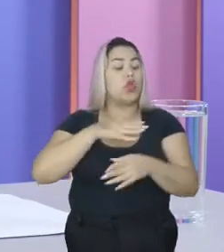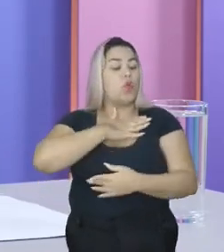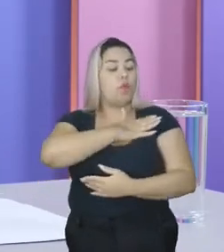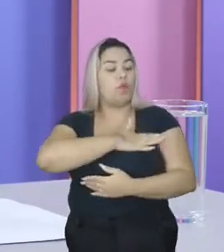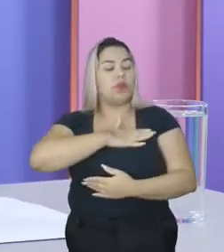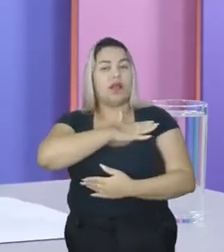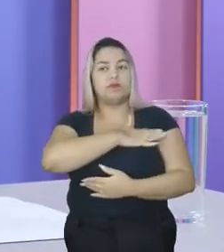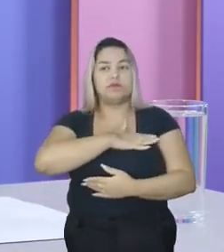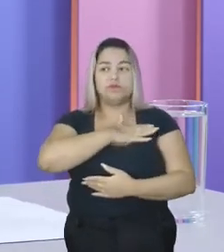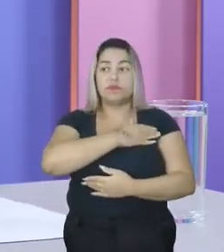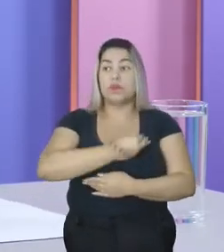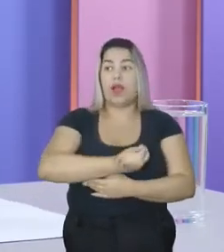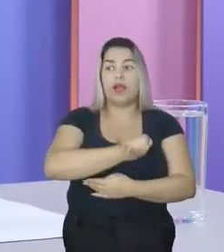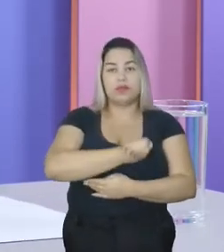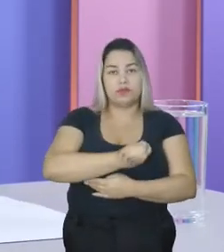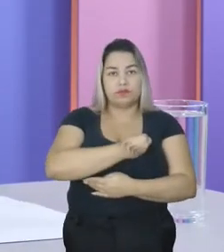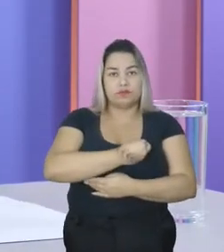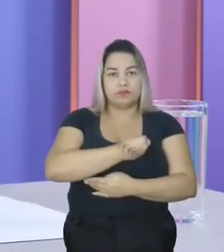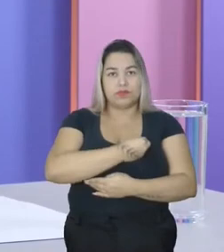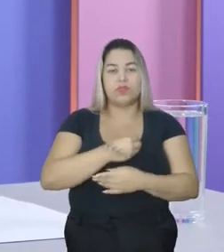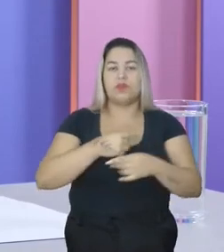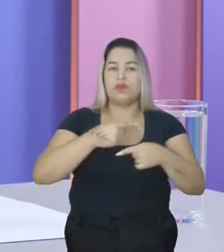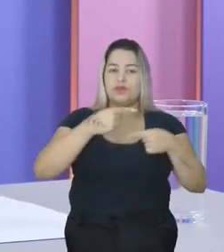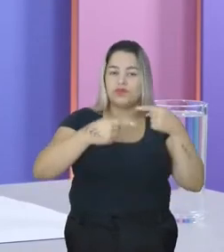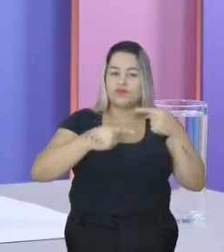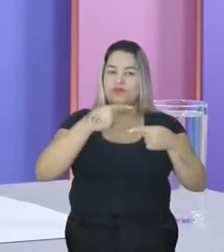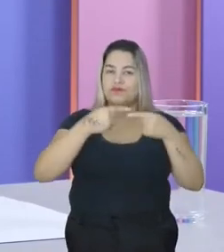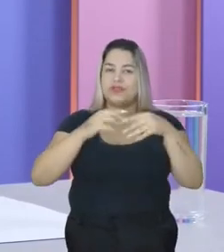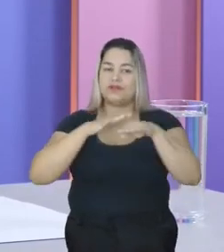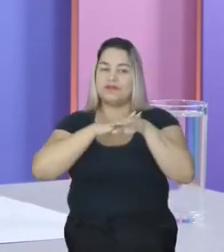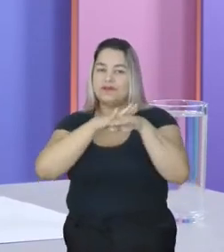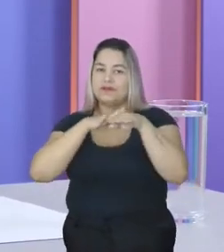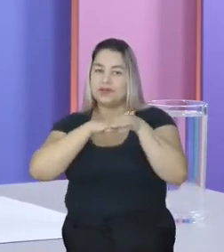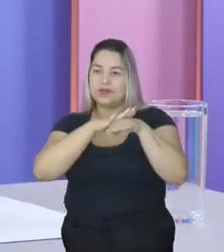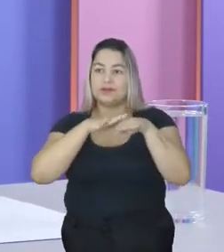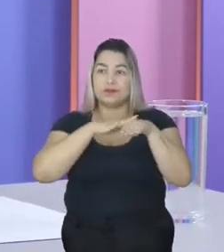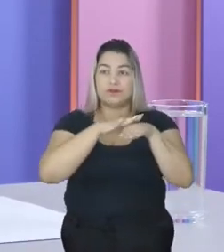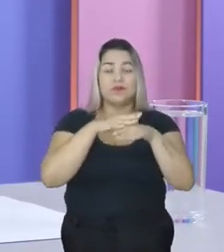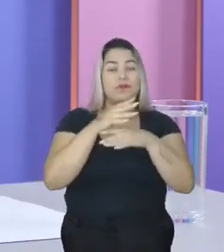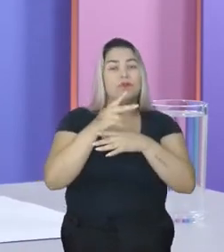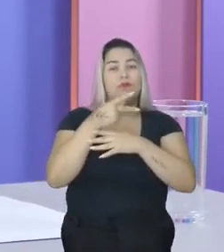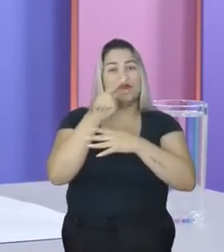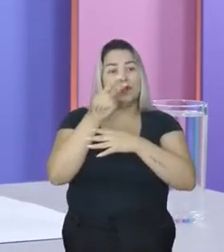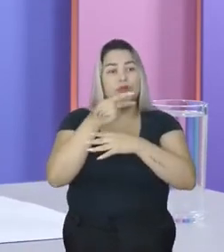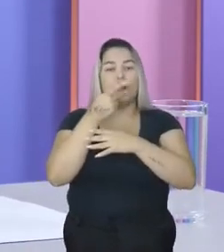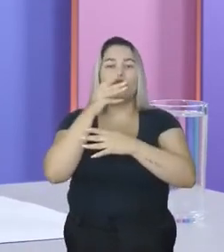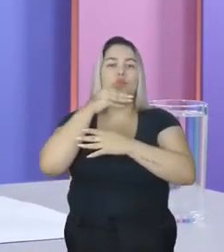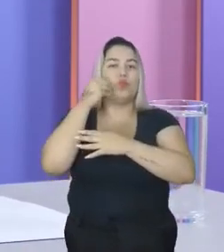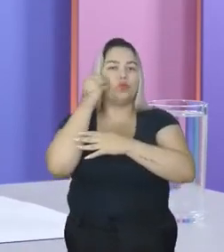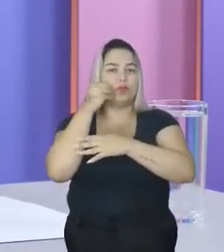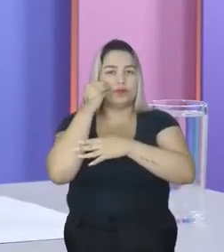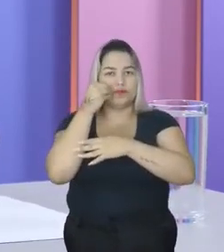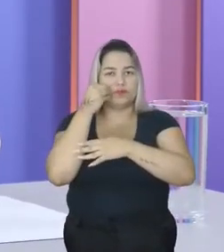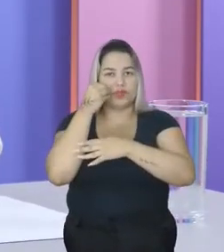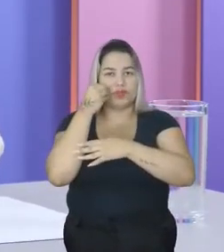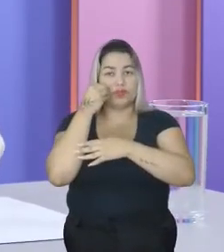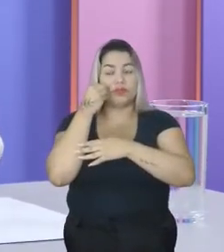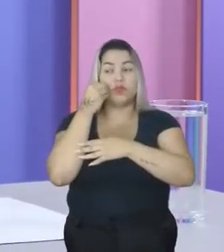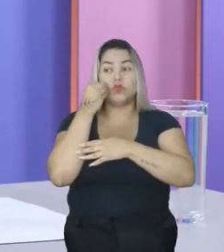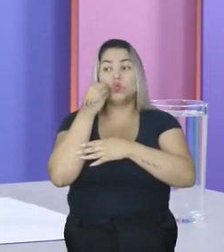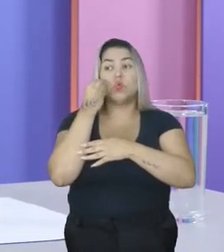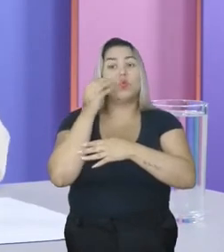poder estar aqui dialogando com vocês, colocando um pouco da minha experiência e do